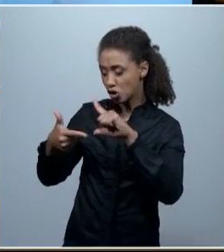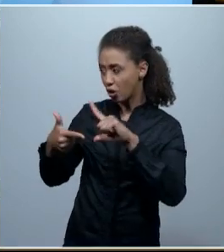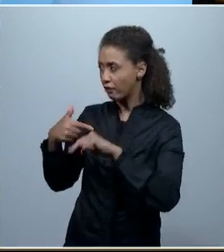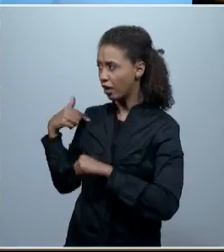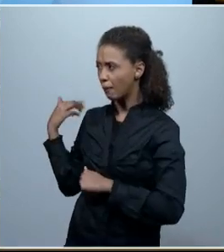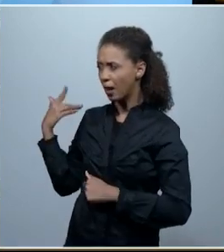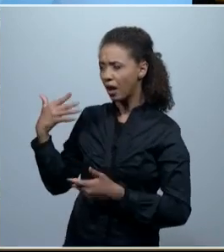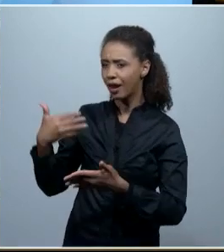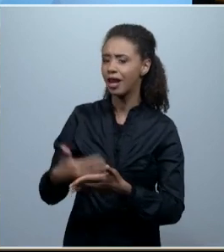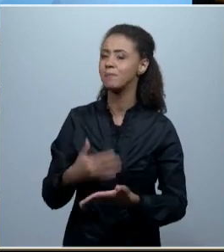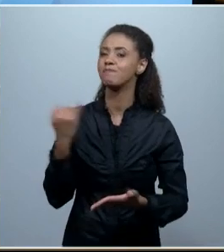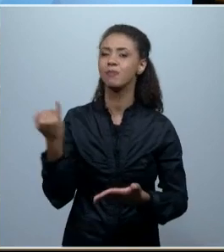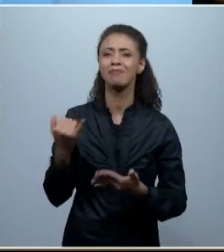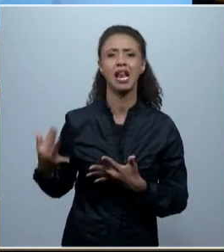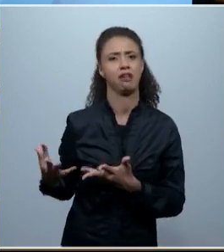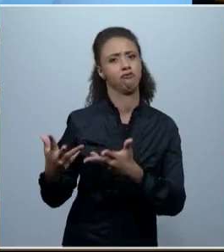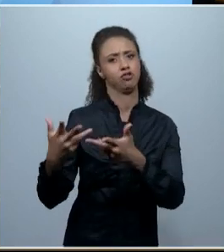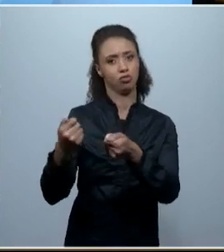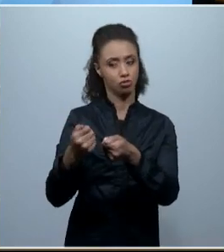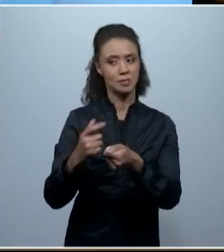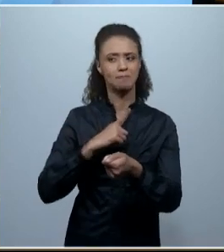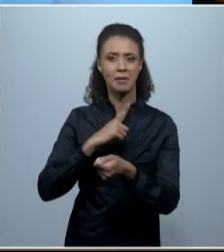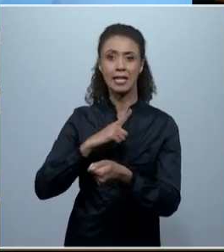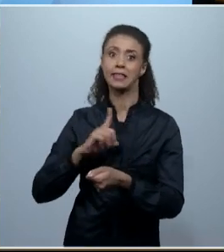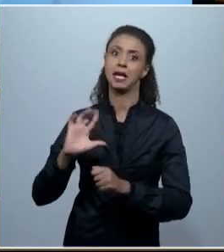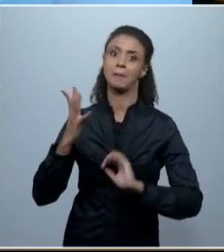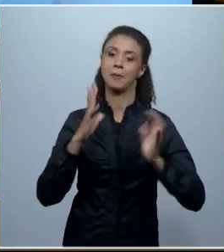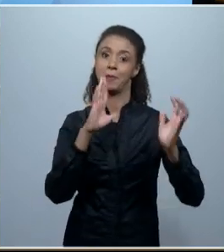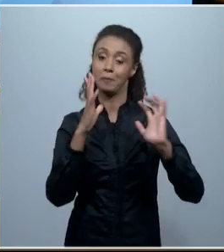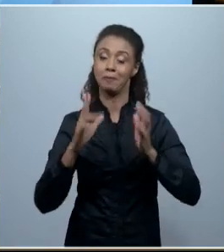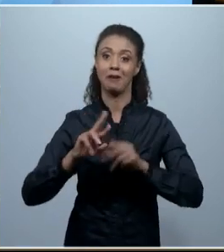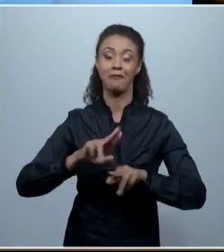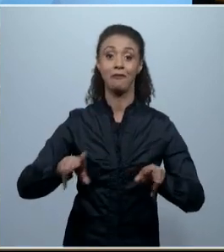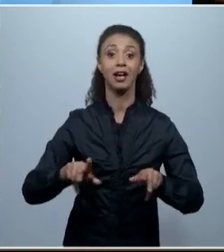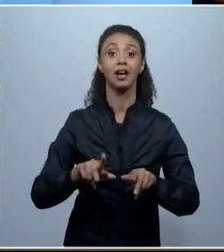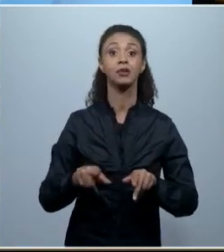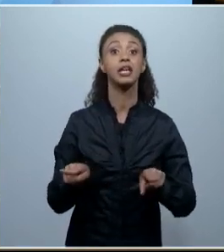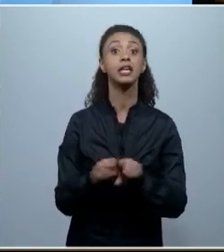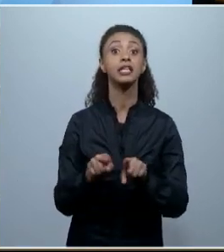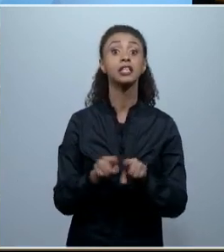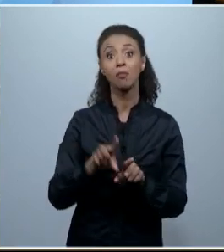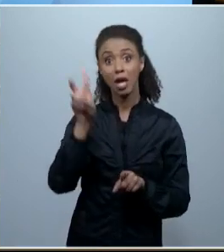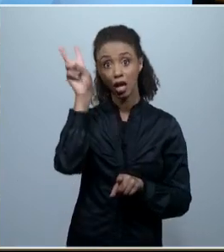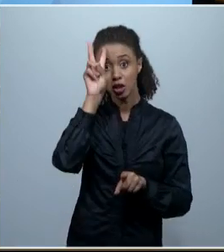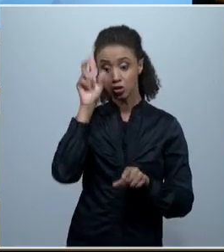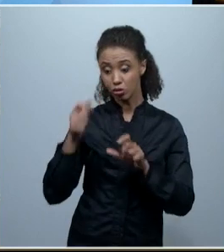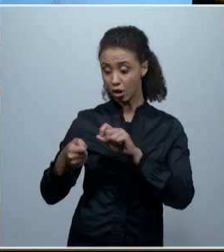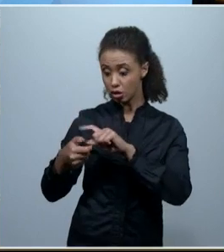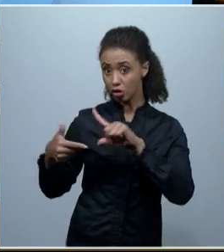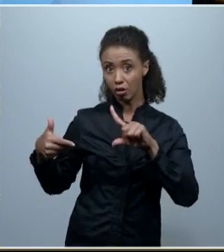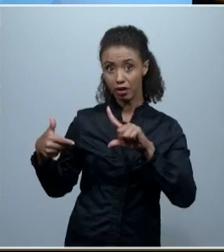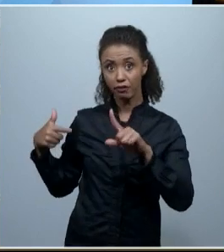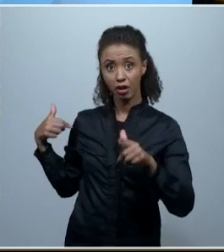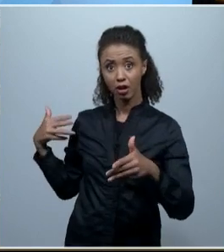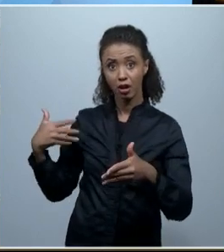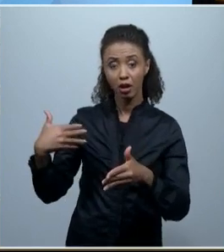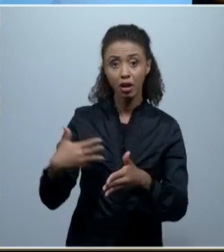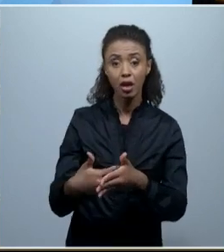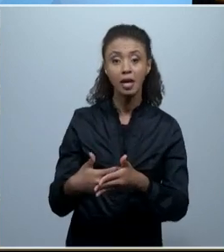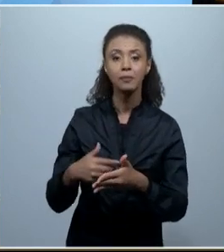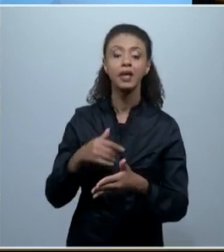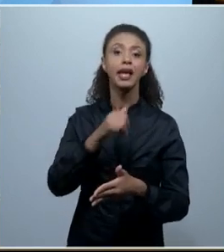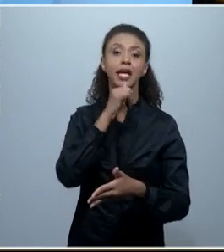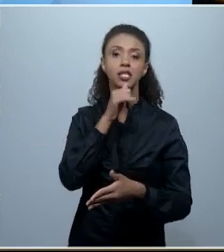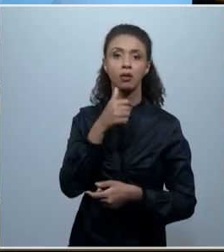história riquíssima e o mais legal é que é a história da geometria é muito bem preservada é inacreditável pensar que o